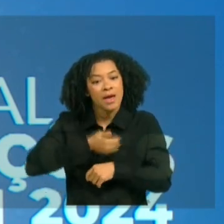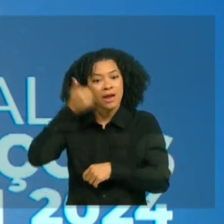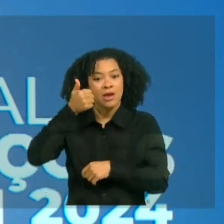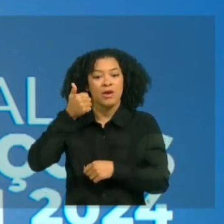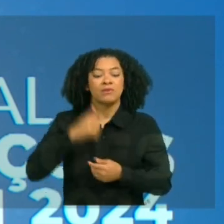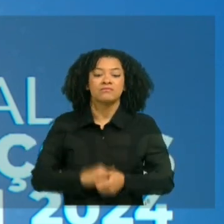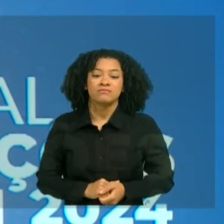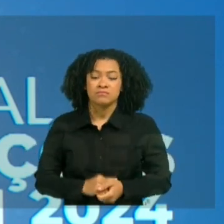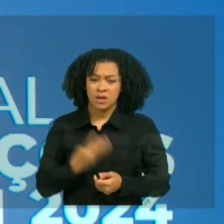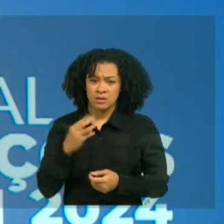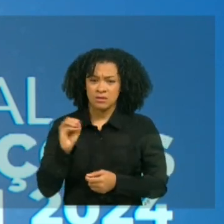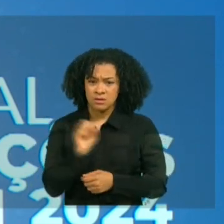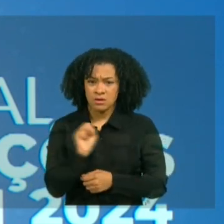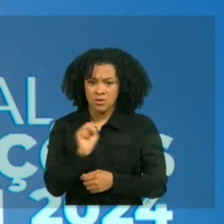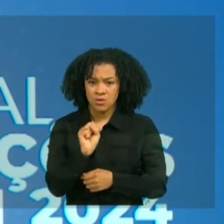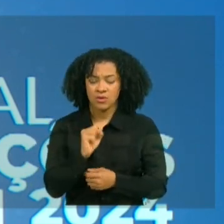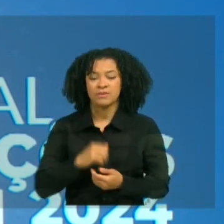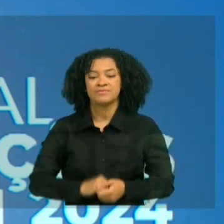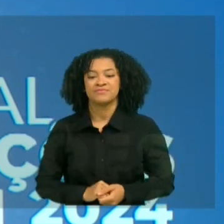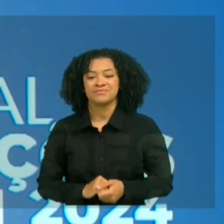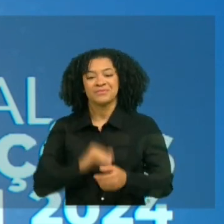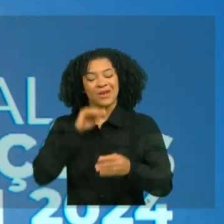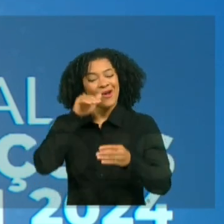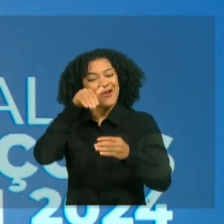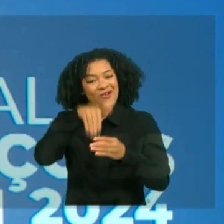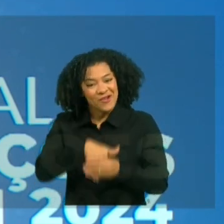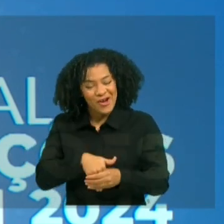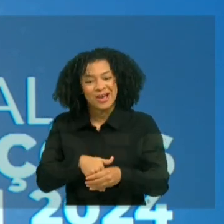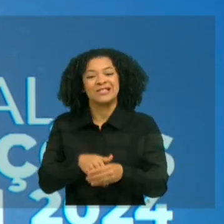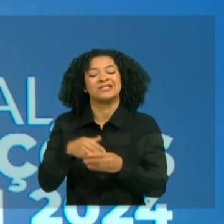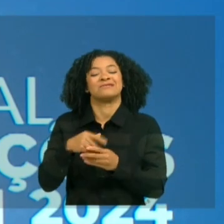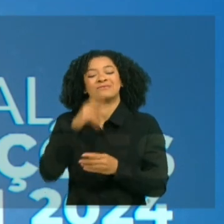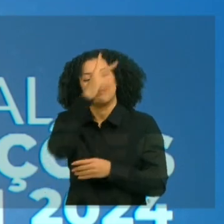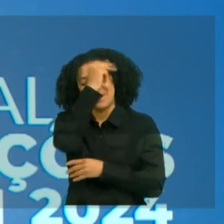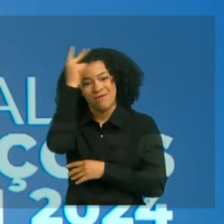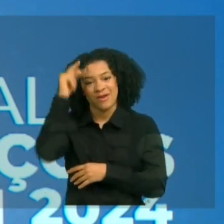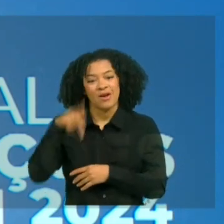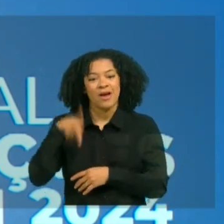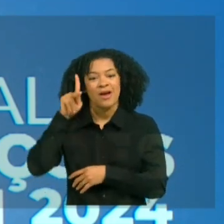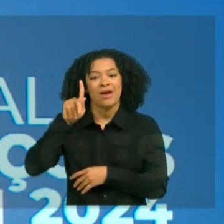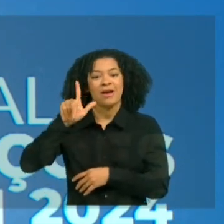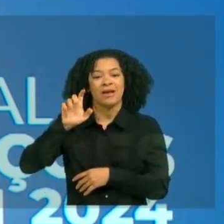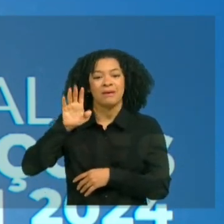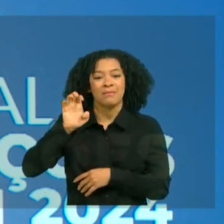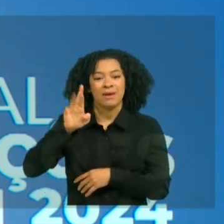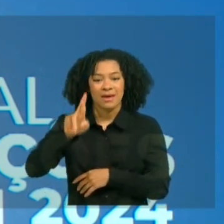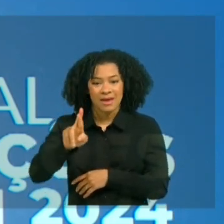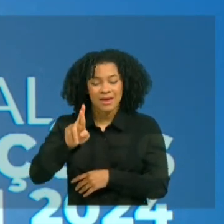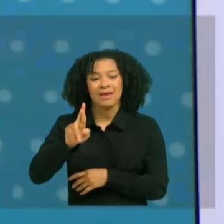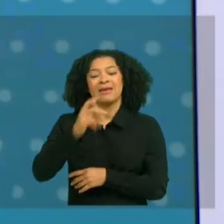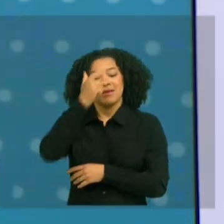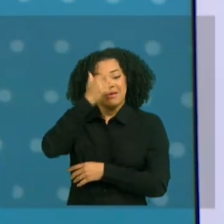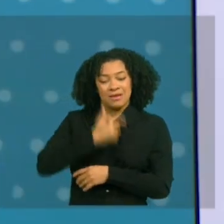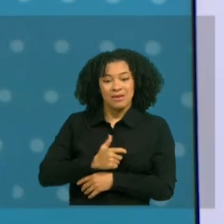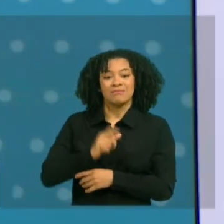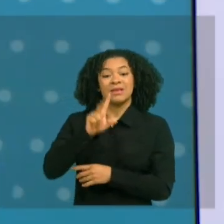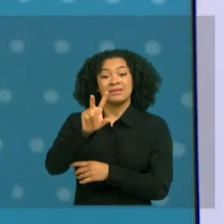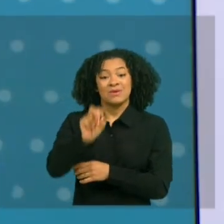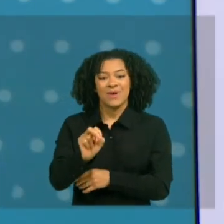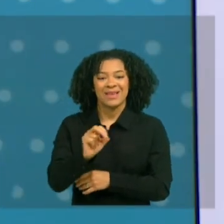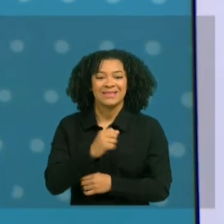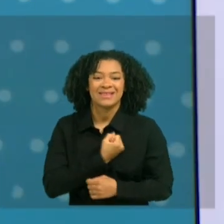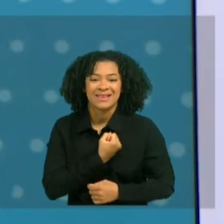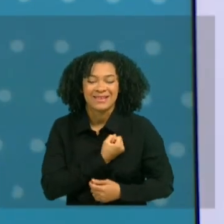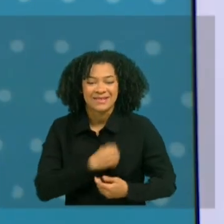segundos a senhora tem vber rosa e dona Mira 50 candidato